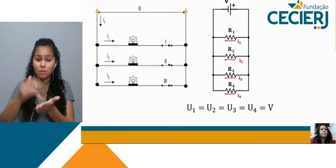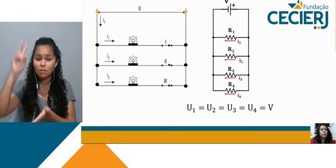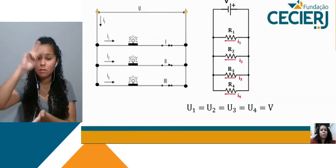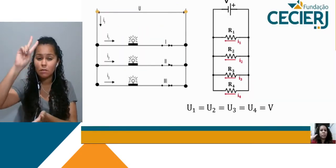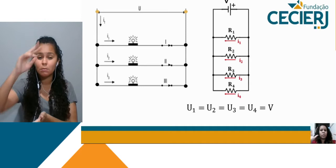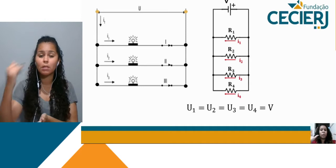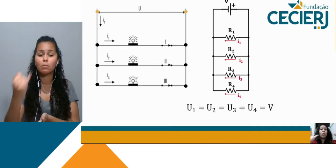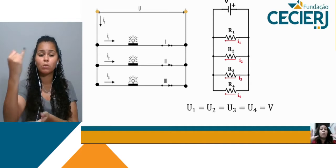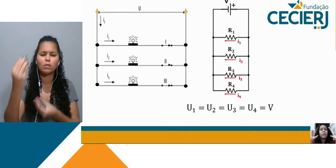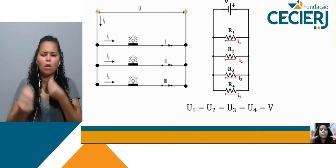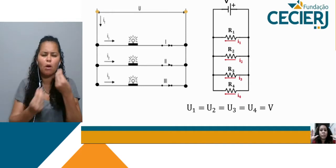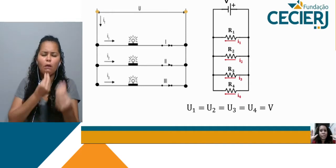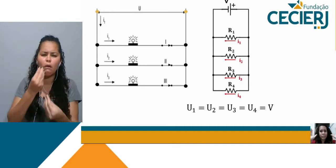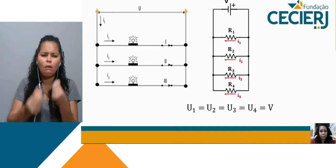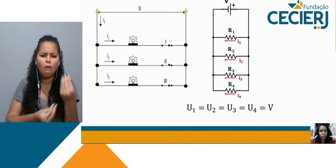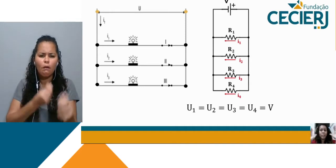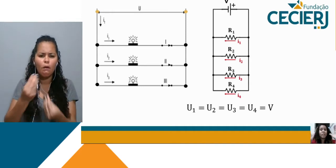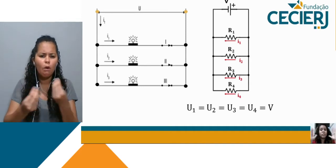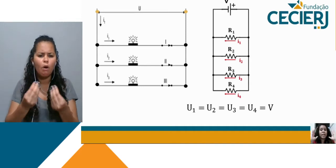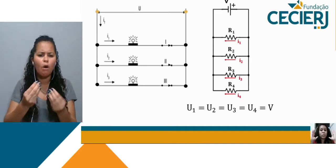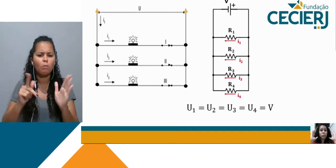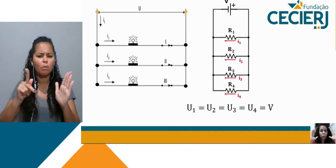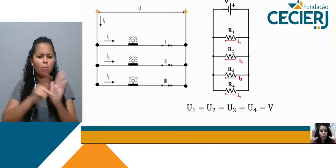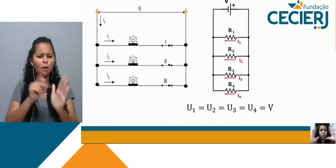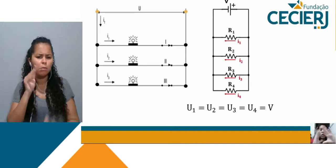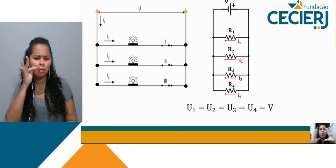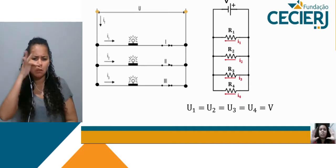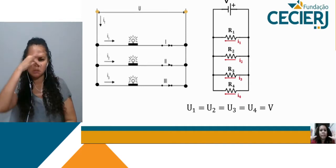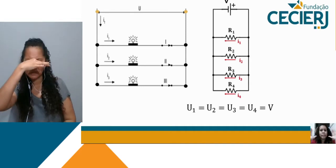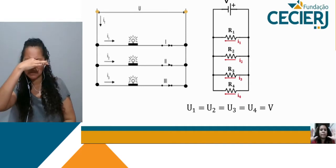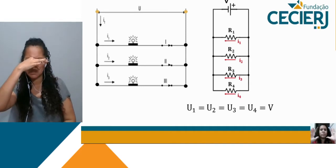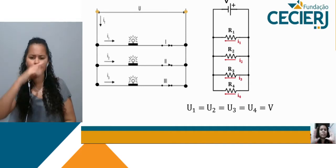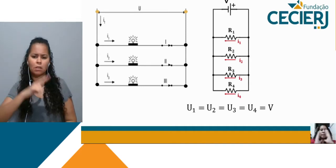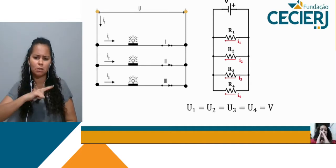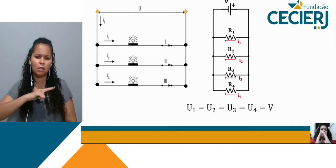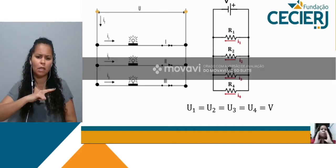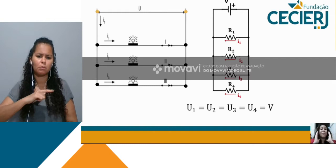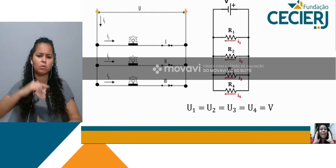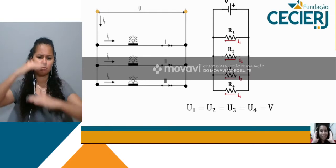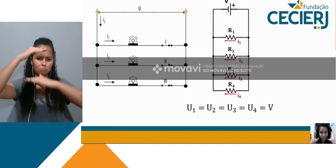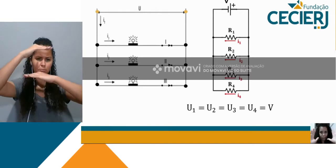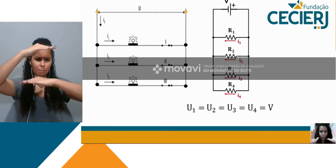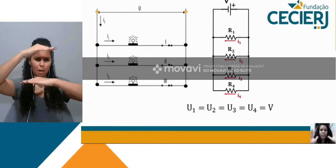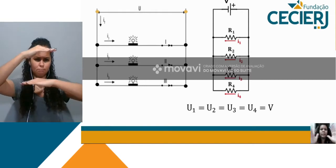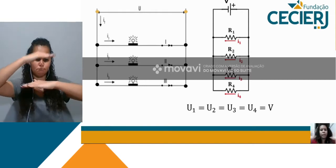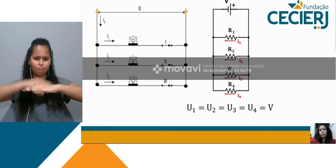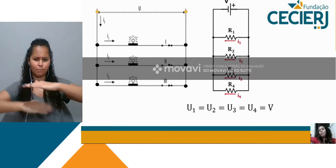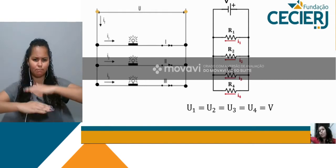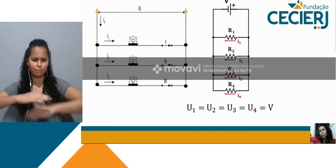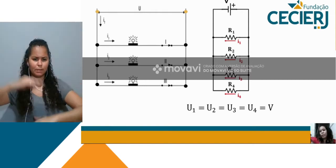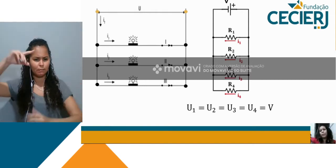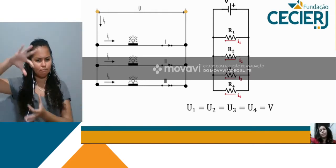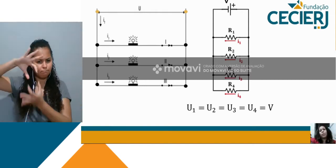coisa importante. Como é o funcionamento de resistores, todos eles em associação de paralelo dentro